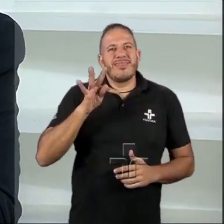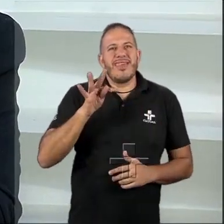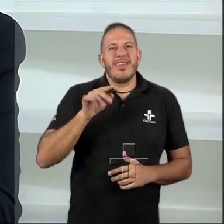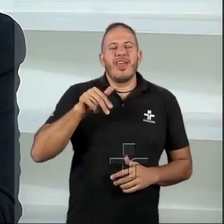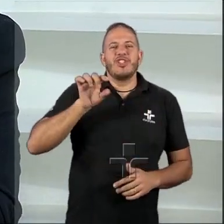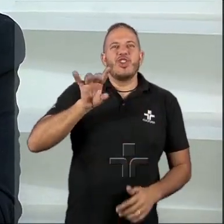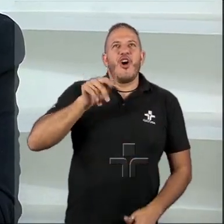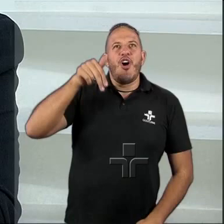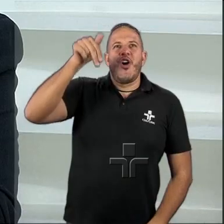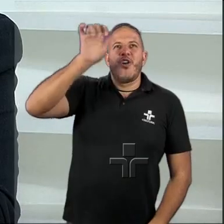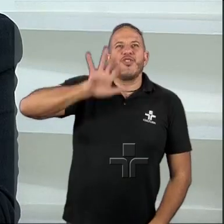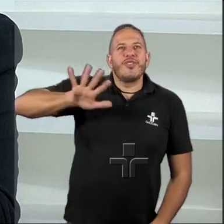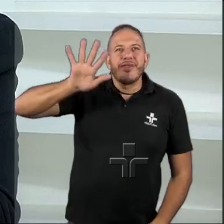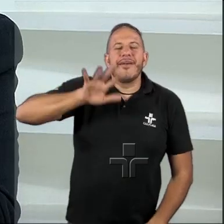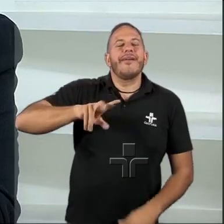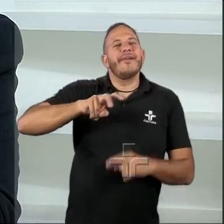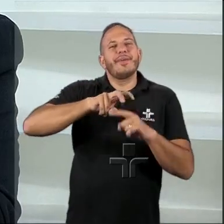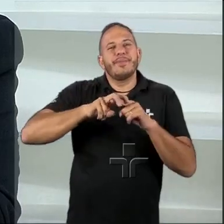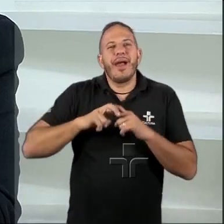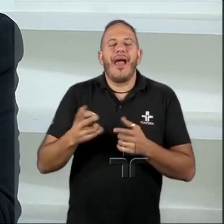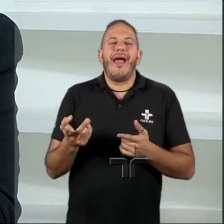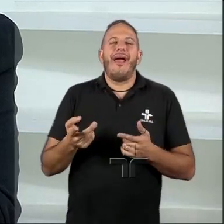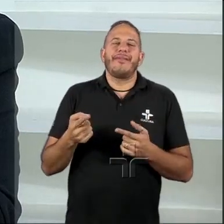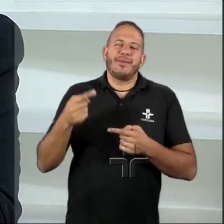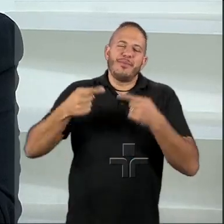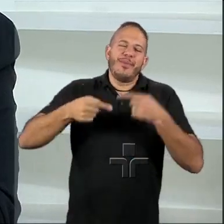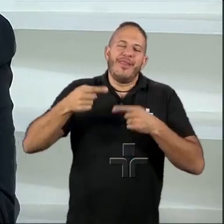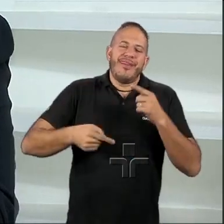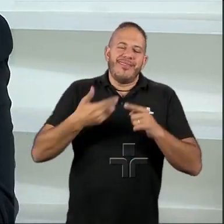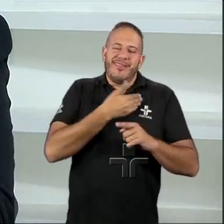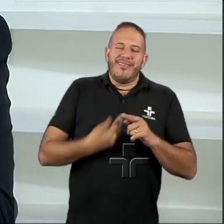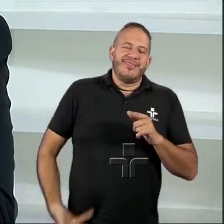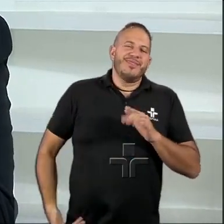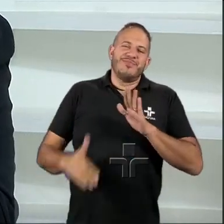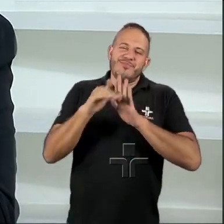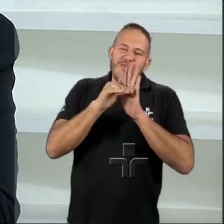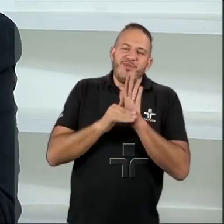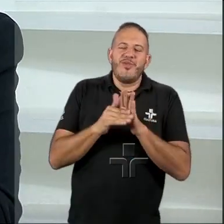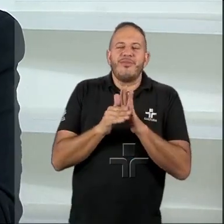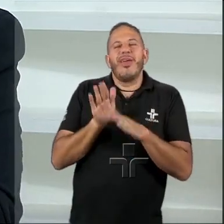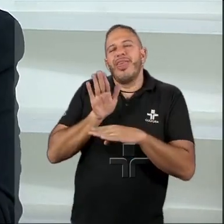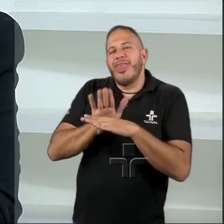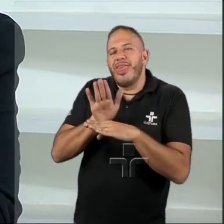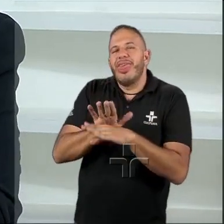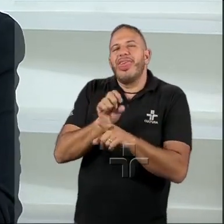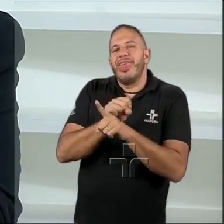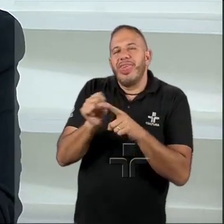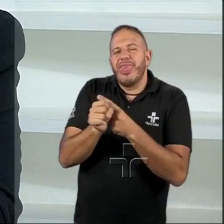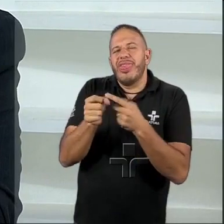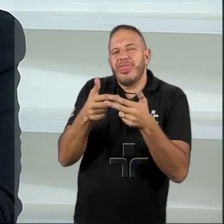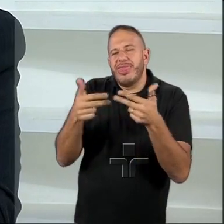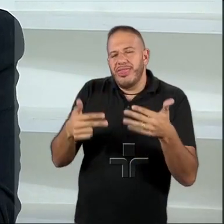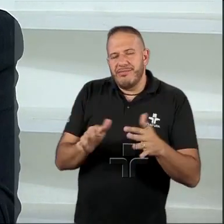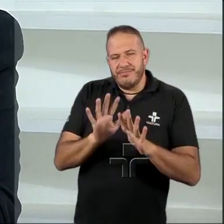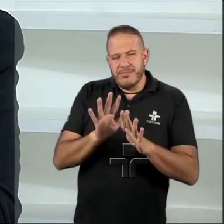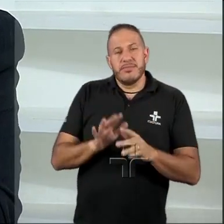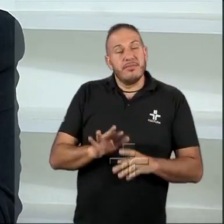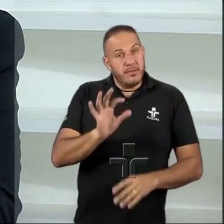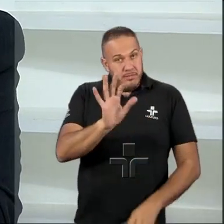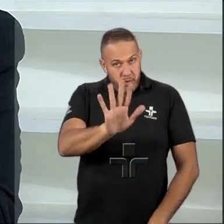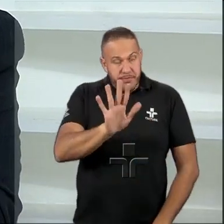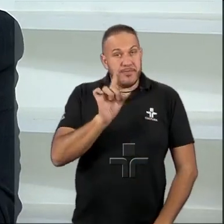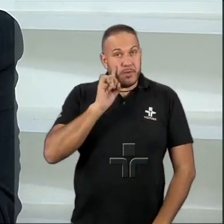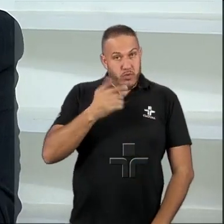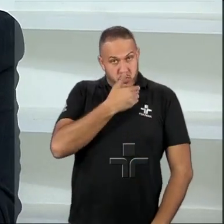no Nordeste por conta de políticas públicas exclusivamente, assistencialismo, aquela coisa toda, não é? Na verdade, os